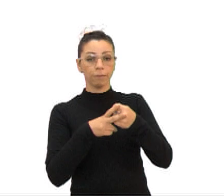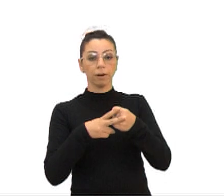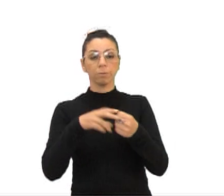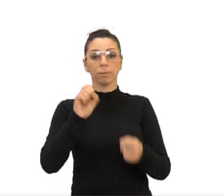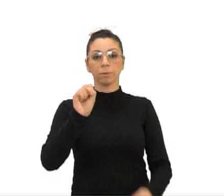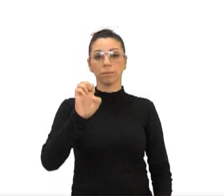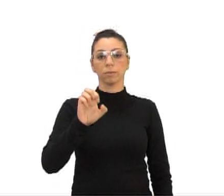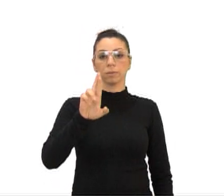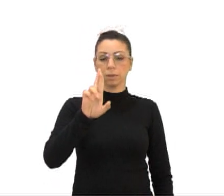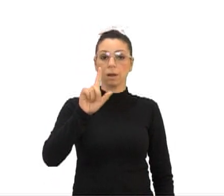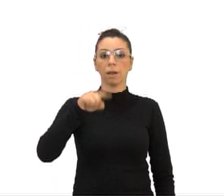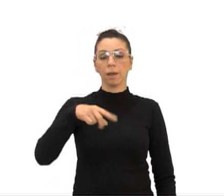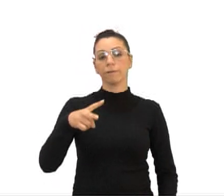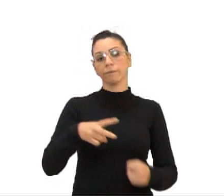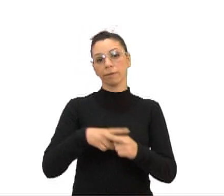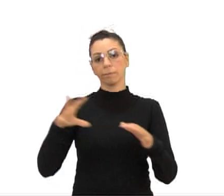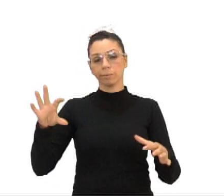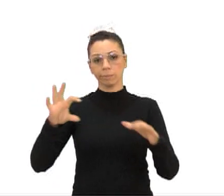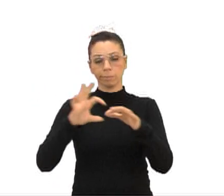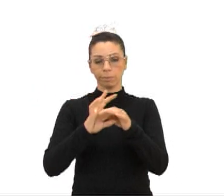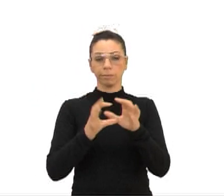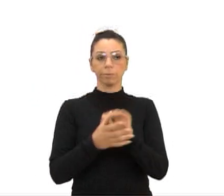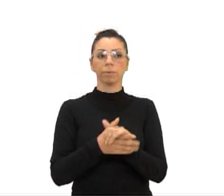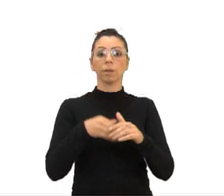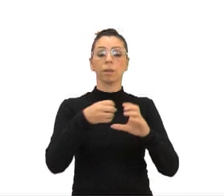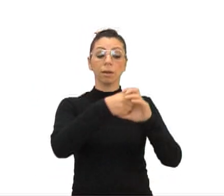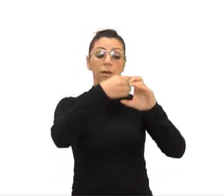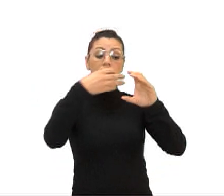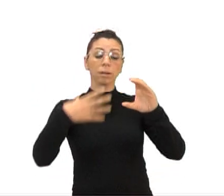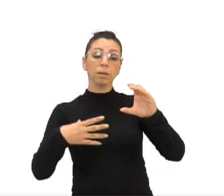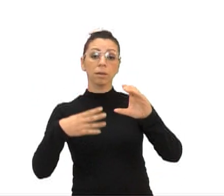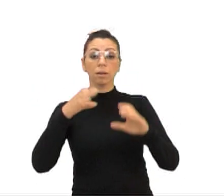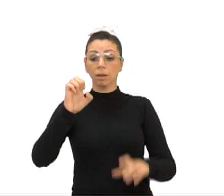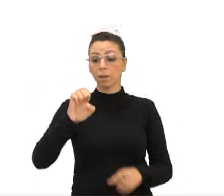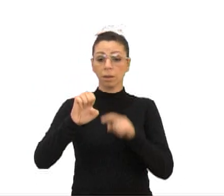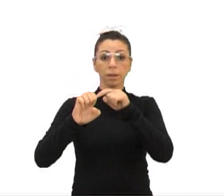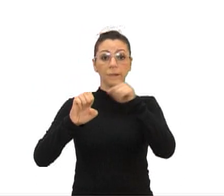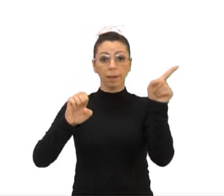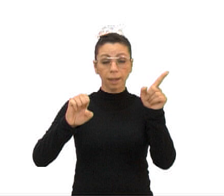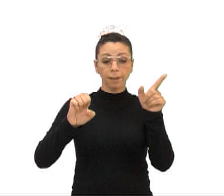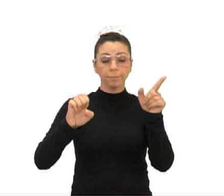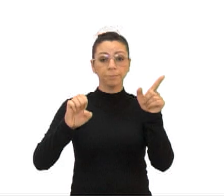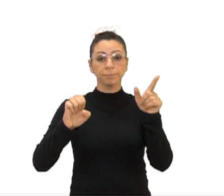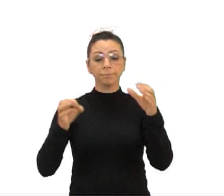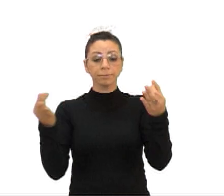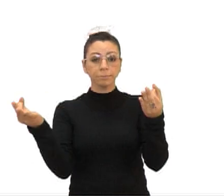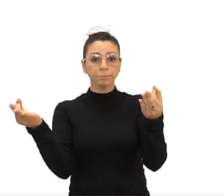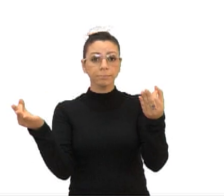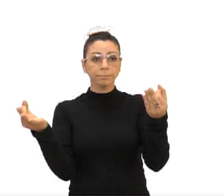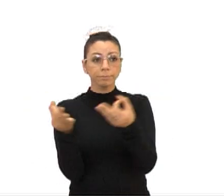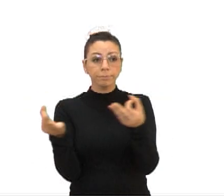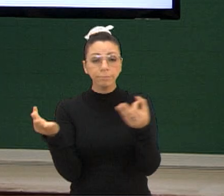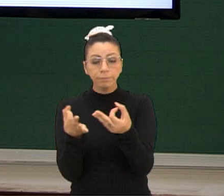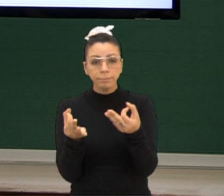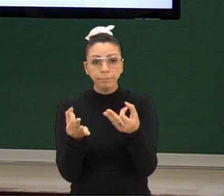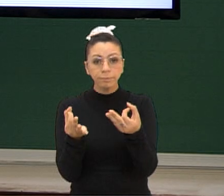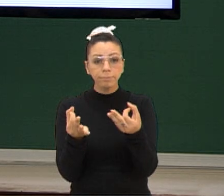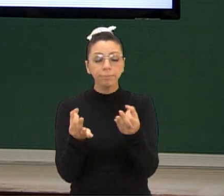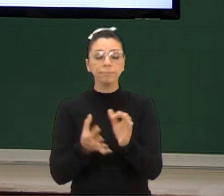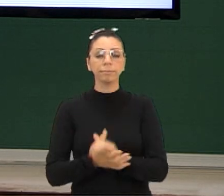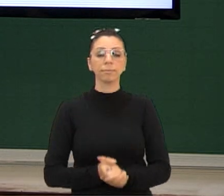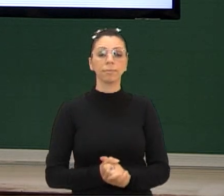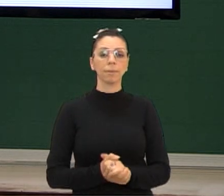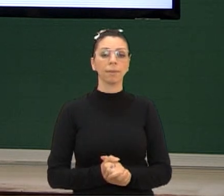já viram isso. E qual é a característica? Excelente. Então, o hábito é o quê? Ele é excelente.